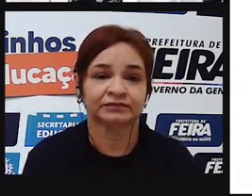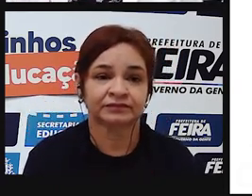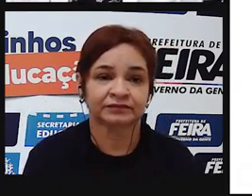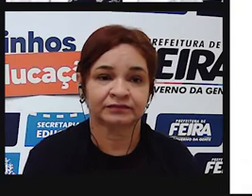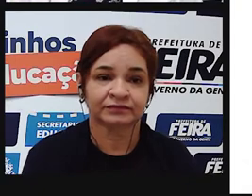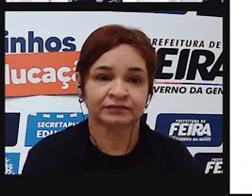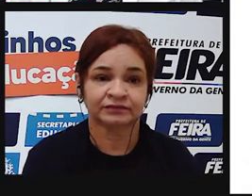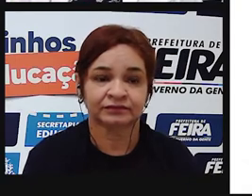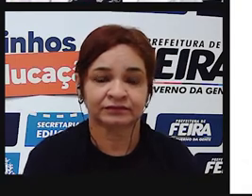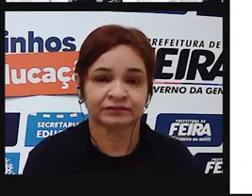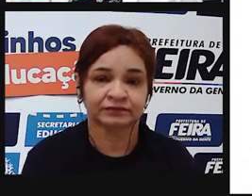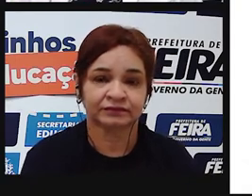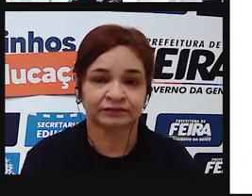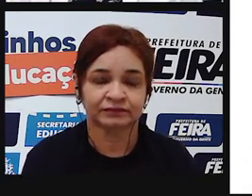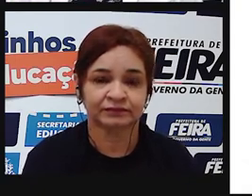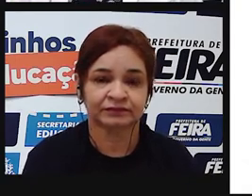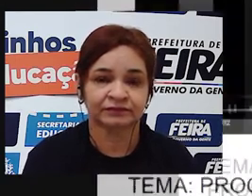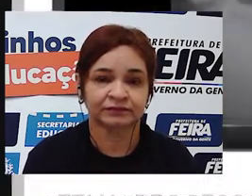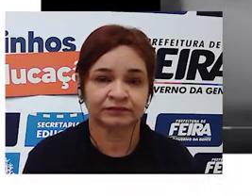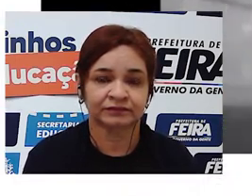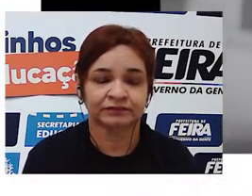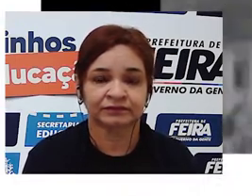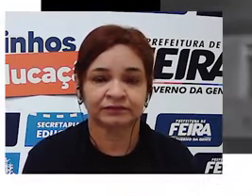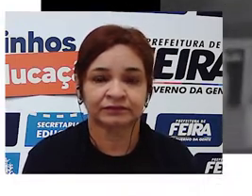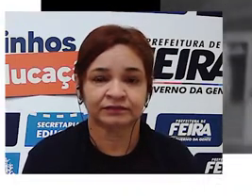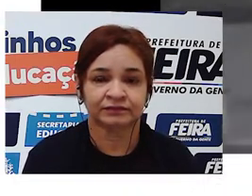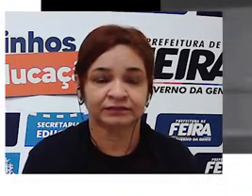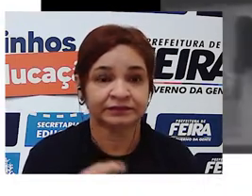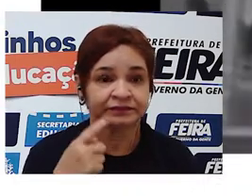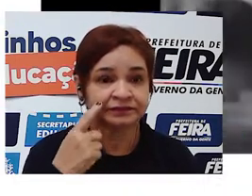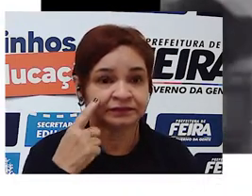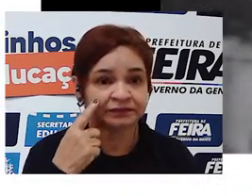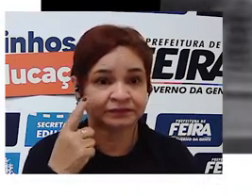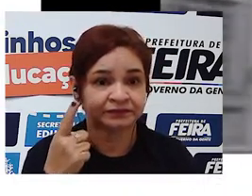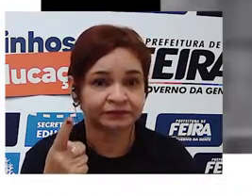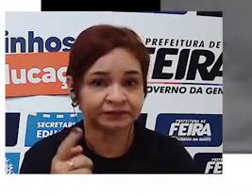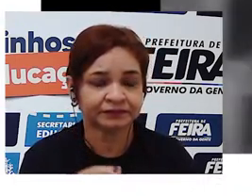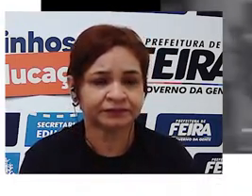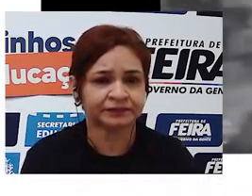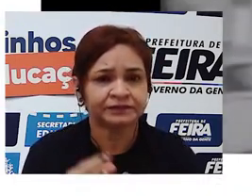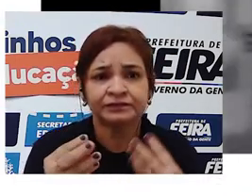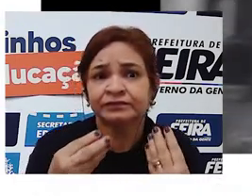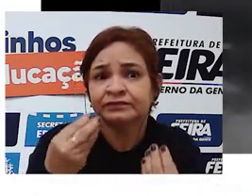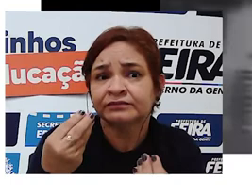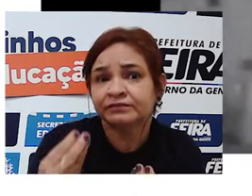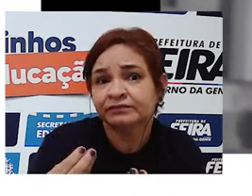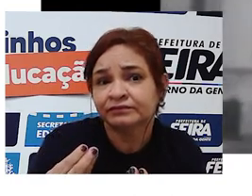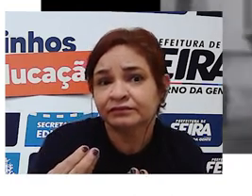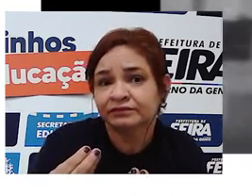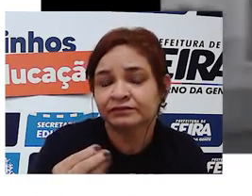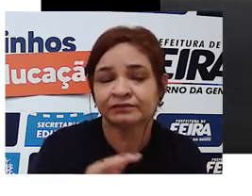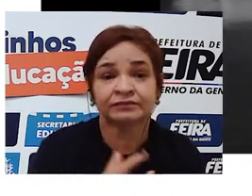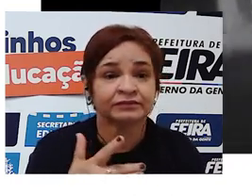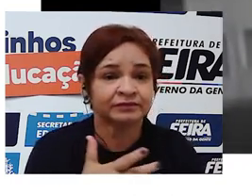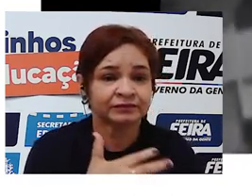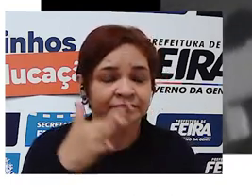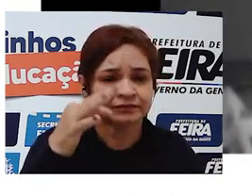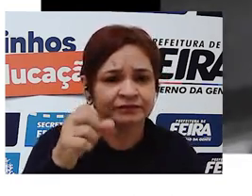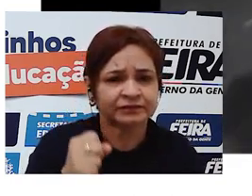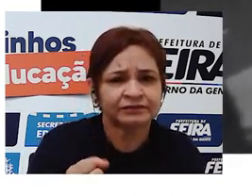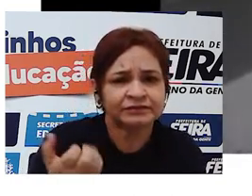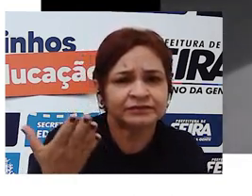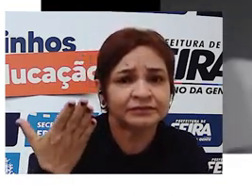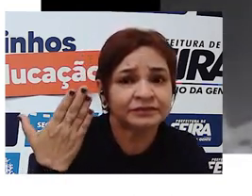Feira de Santana, a segunda cidade da Bahia, que nós agora visitamos de automóvel, pela sua igreja, pelas suas